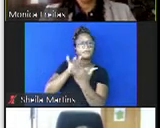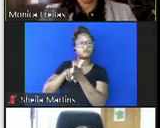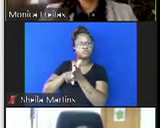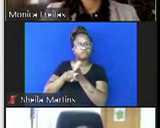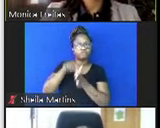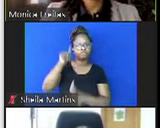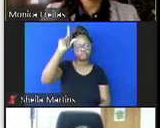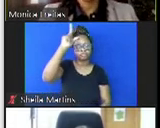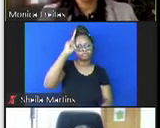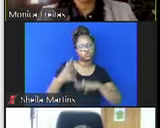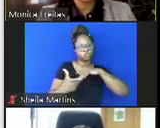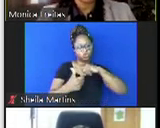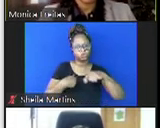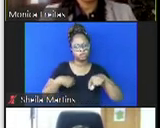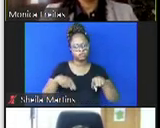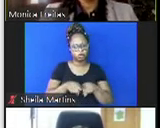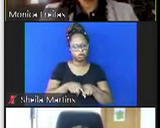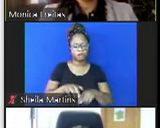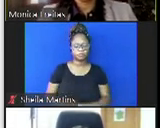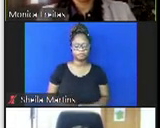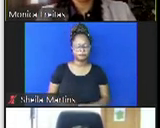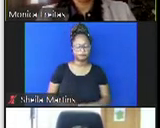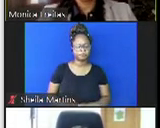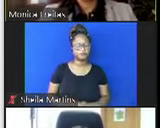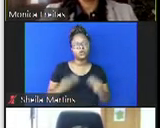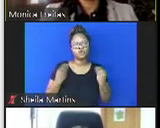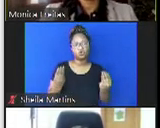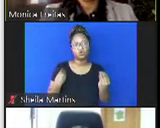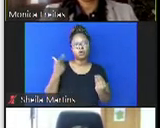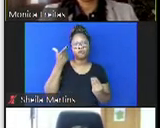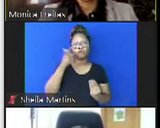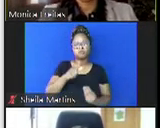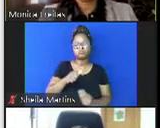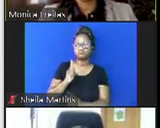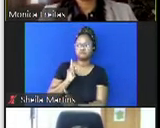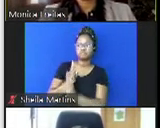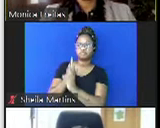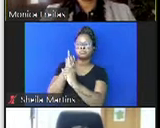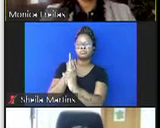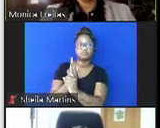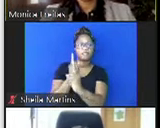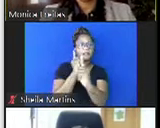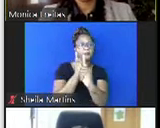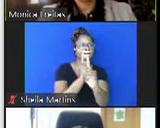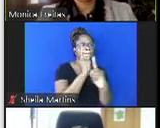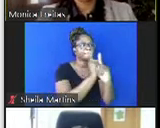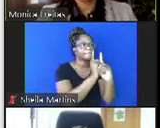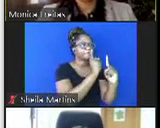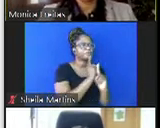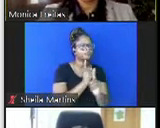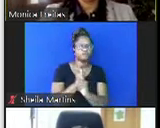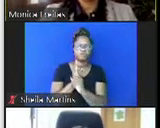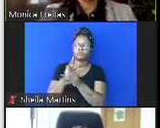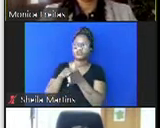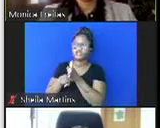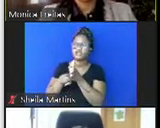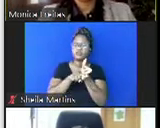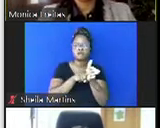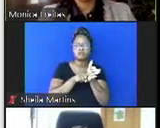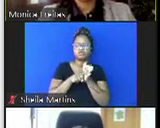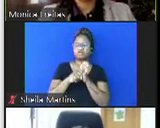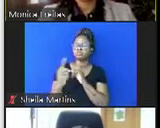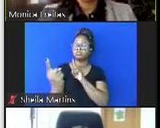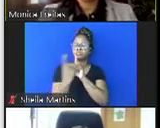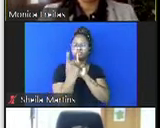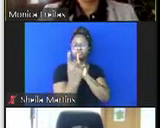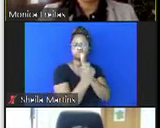e do mundo, né? Como encontrar o host, né? Como encontrar aquele pesquisador com quem você vai trabalhar? Então,